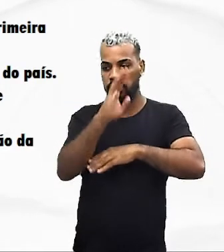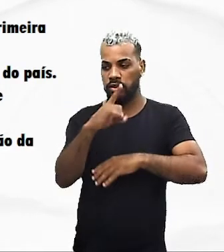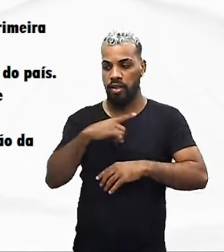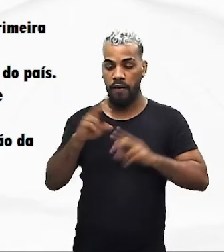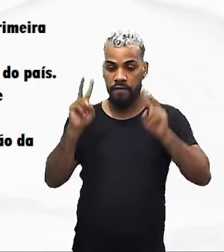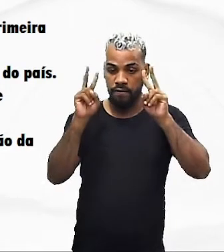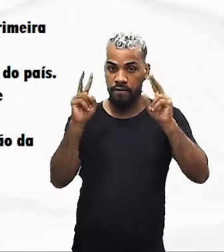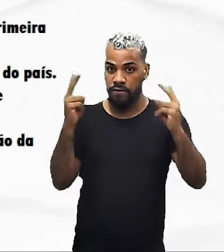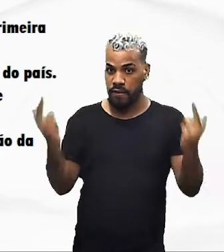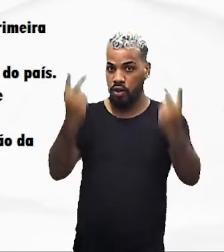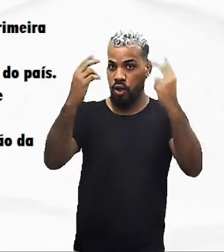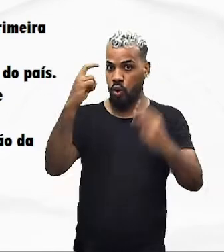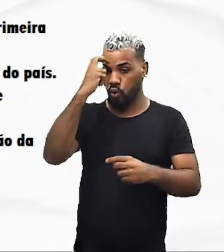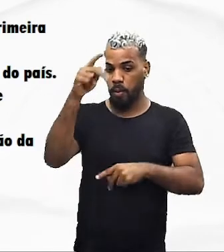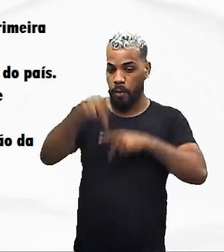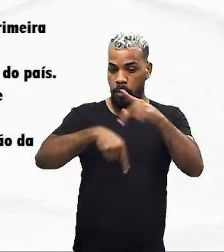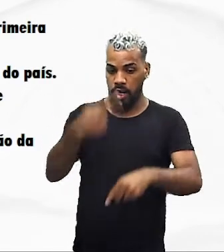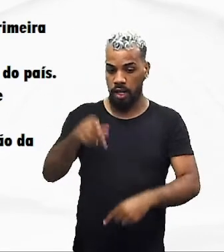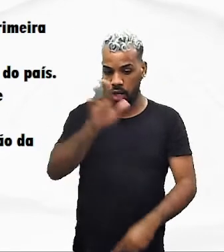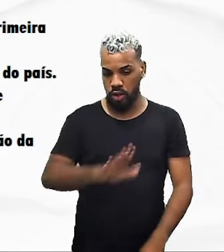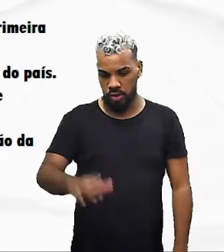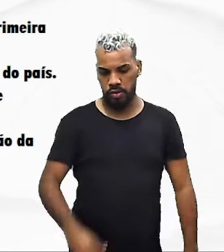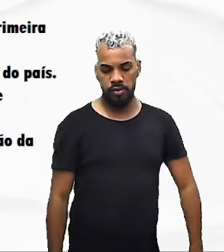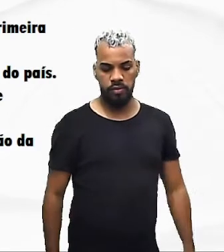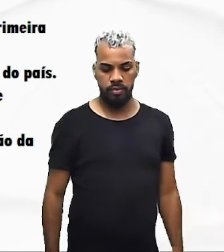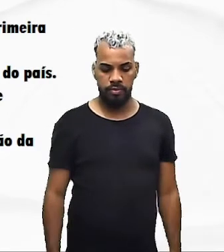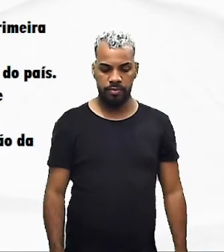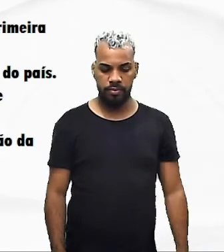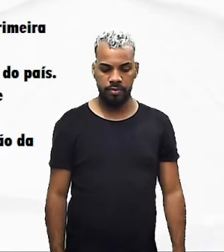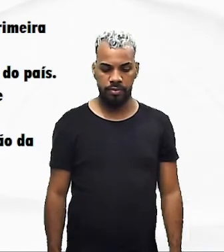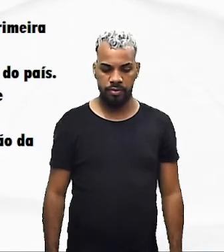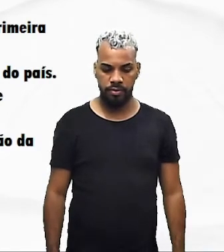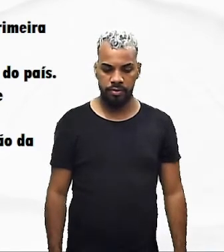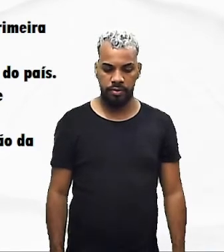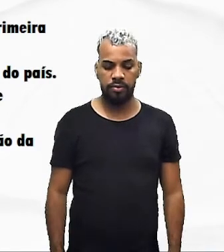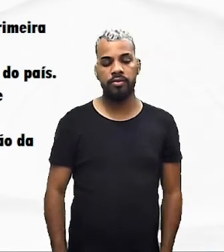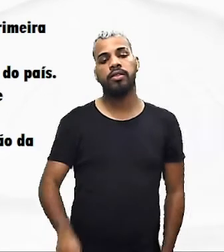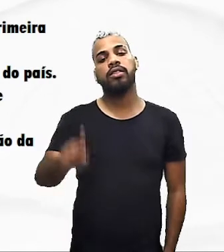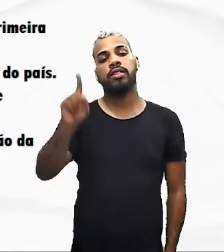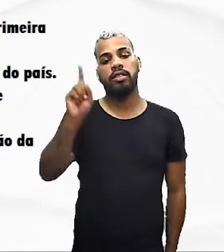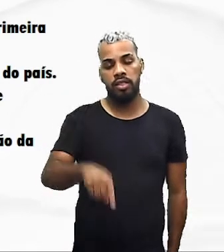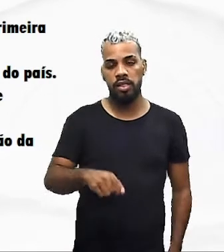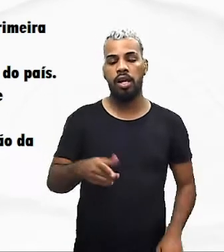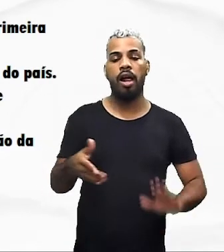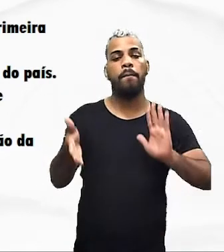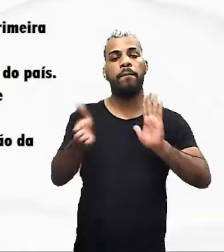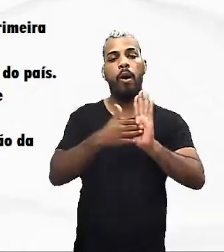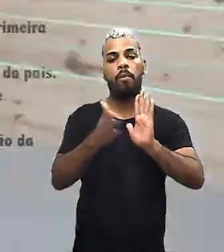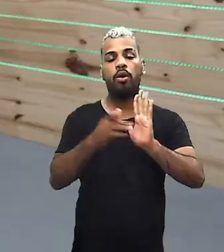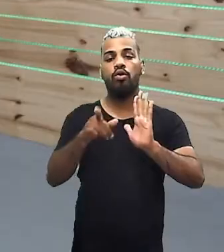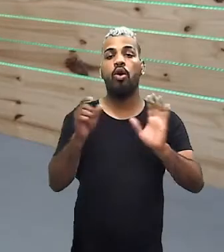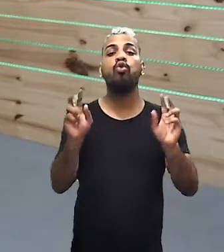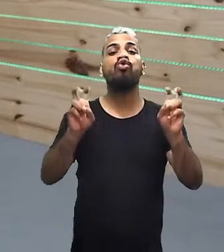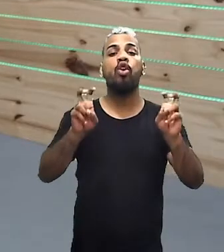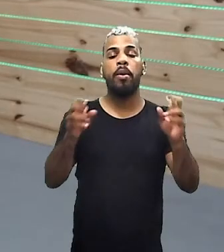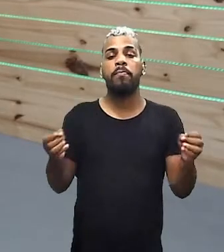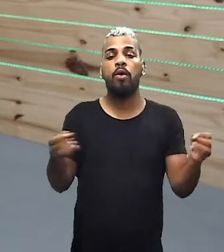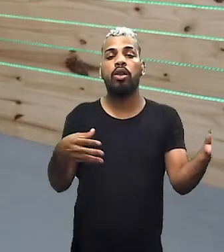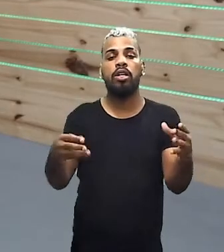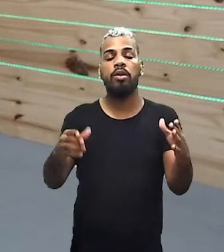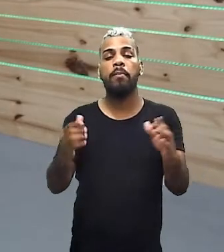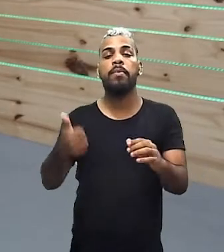valorização da cultura popular nacional. Então, é um reflexo ainda daquela proposta do modernismo, da primeira